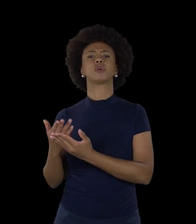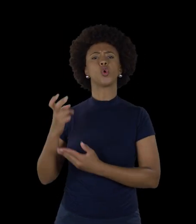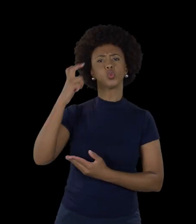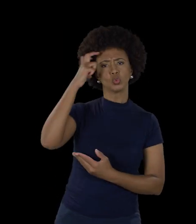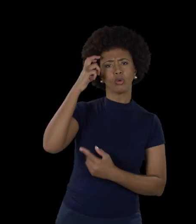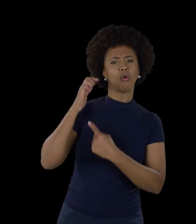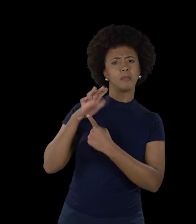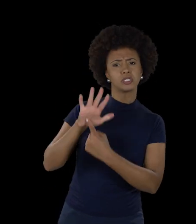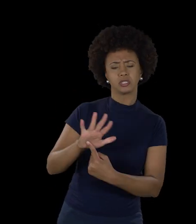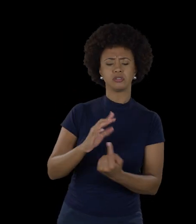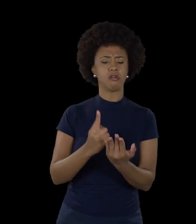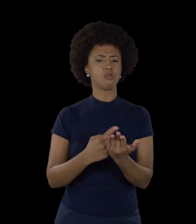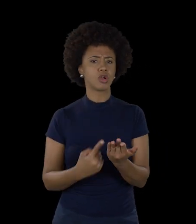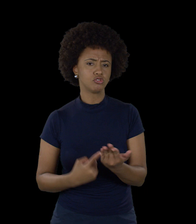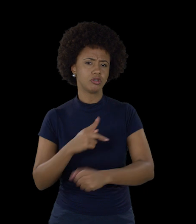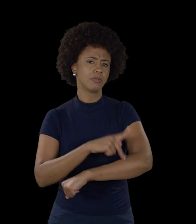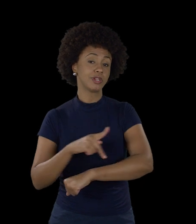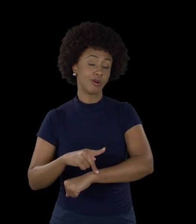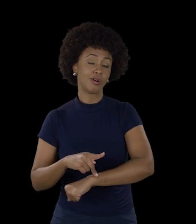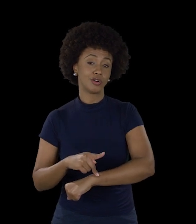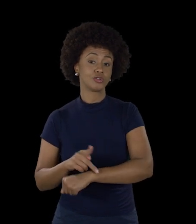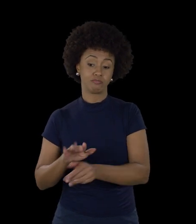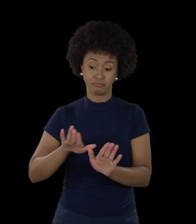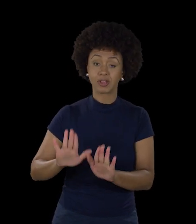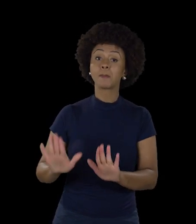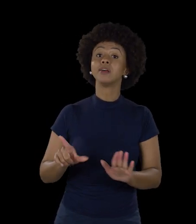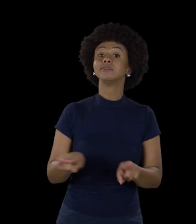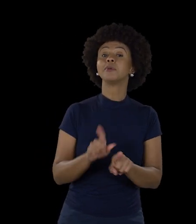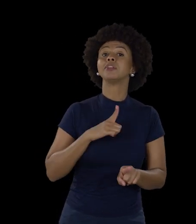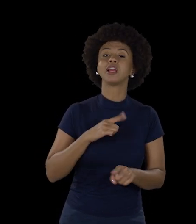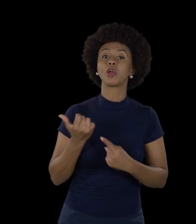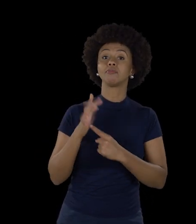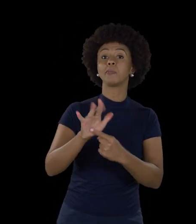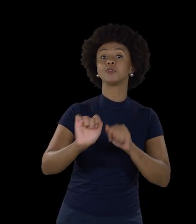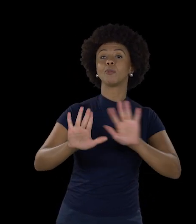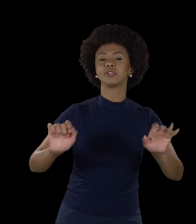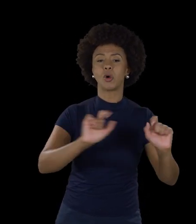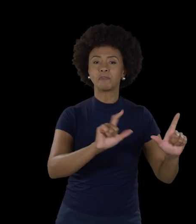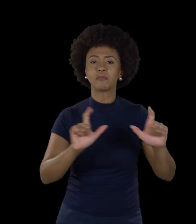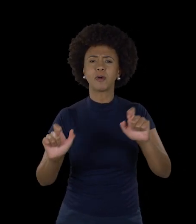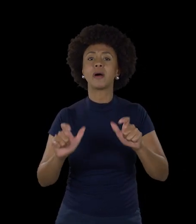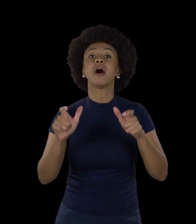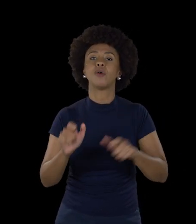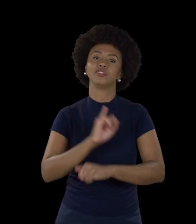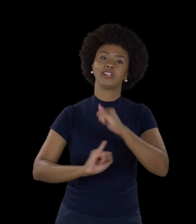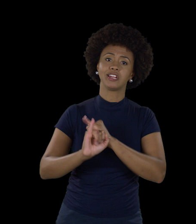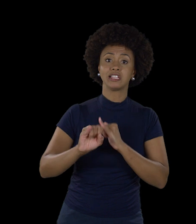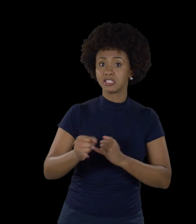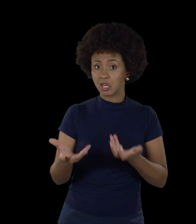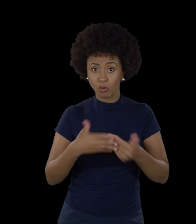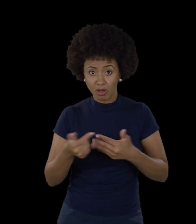cartilha pedagógica, tem também uma exposição fotográfica digital disponibilizada gratuitamente para qualquer pessoa que queira acessar esse conteúdo no